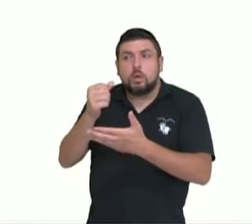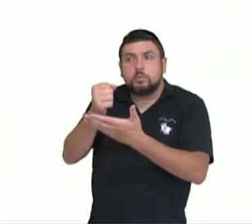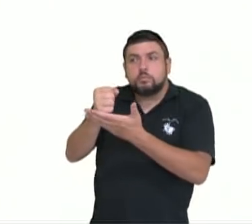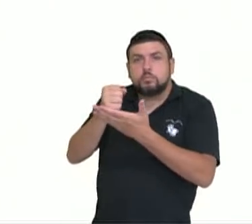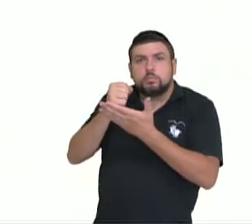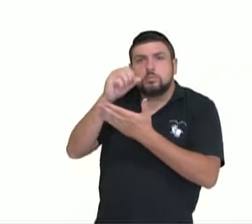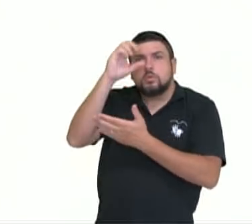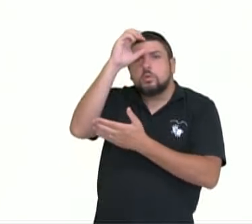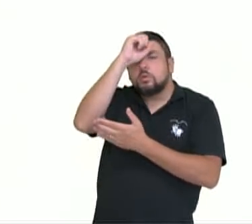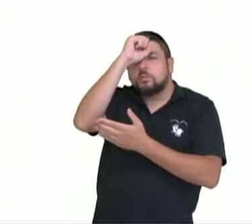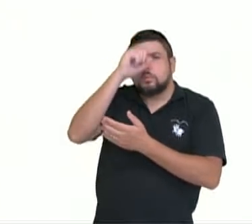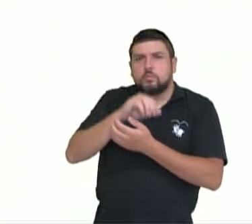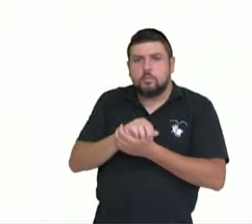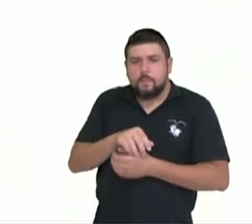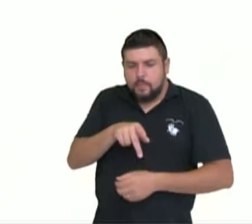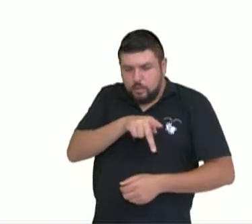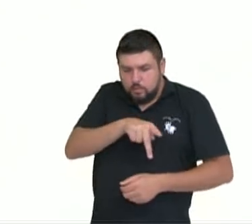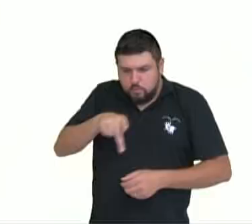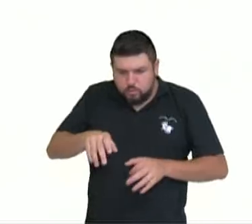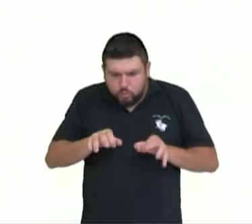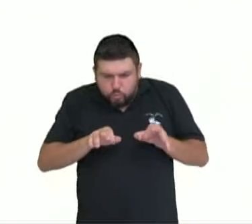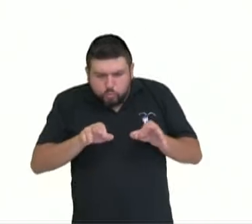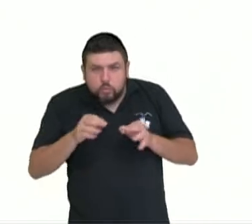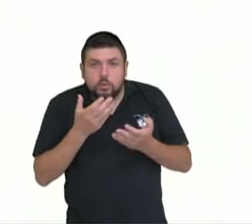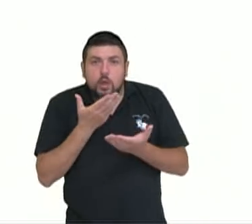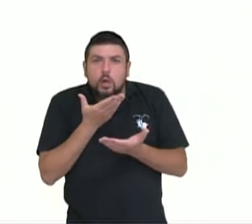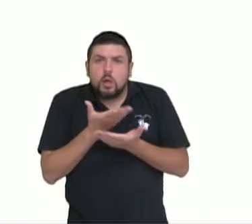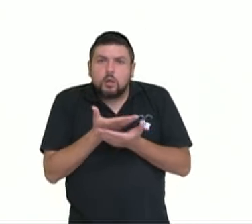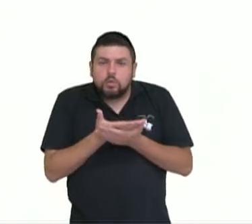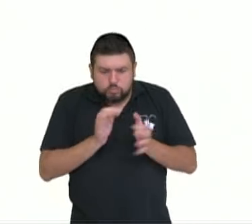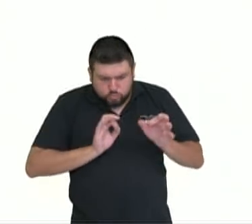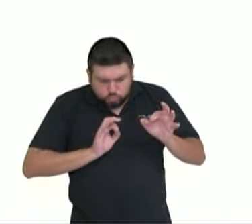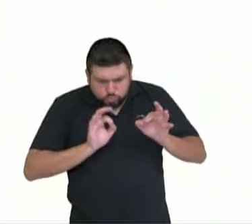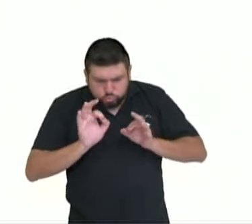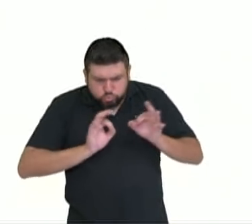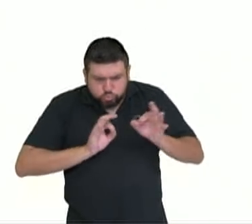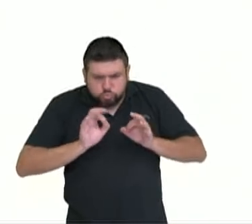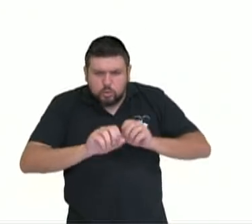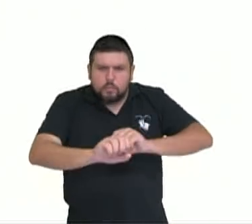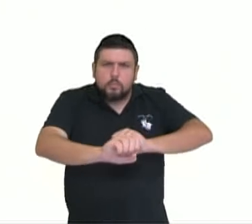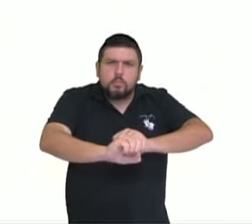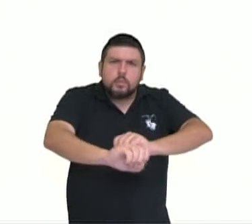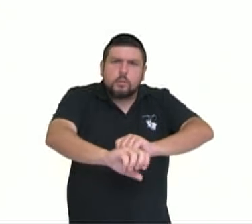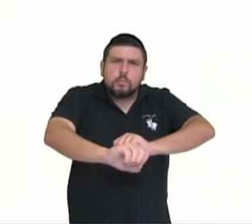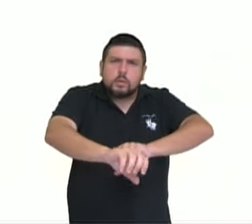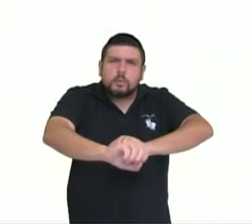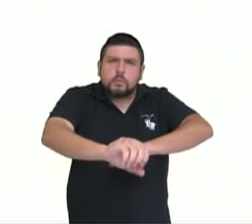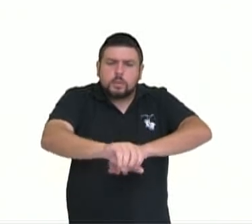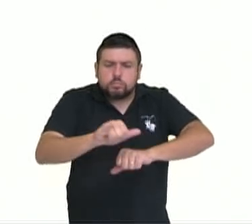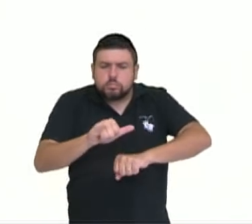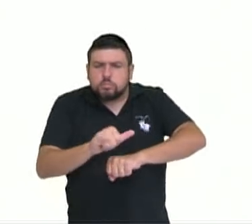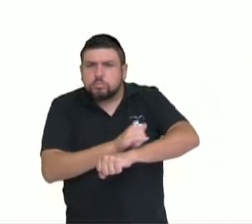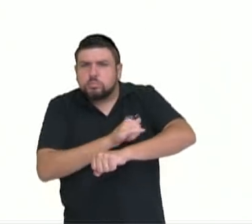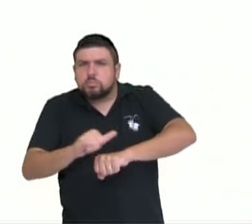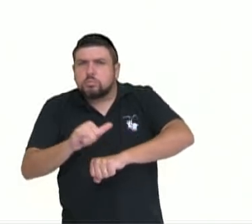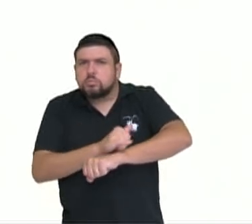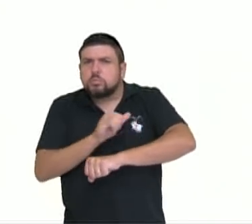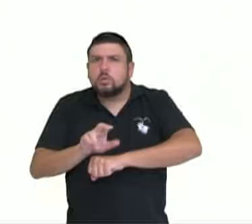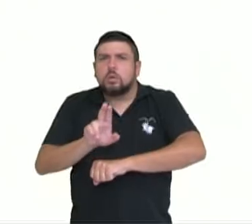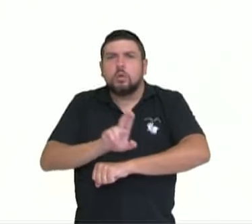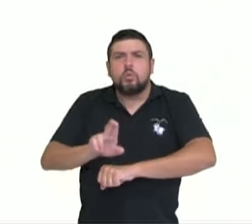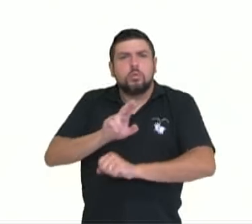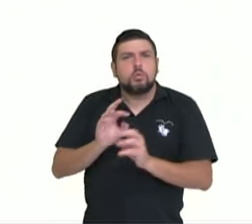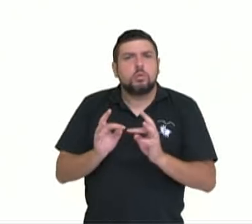pensando em agregar valor àquilo que está sendo ensinado. Então, quando a gente fala de usar